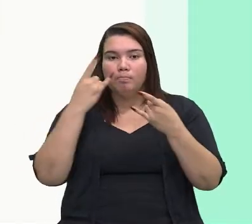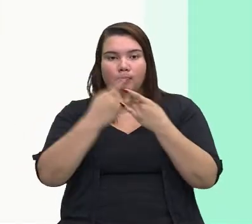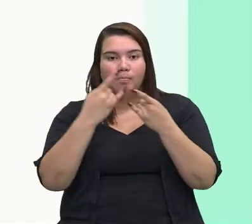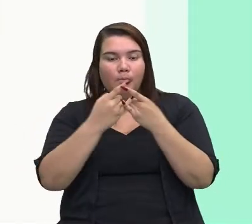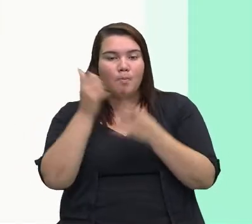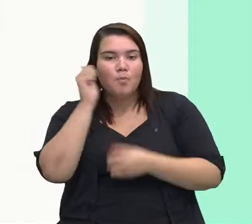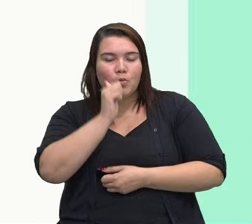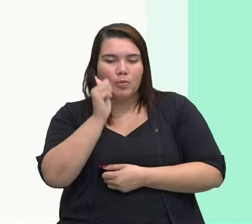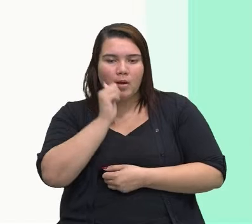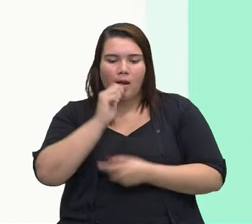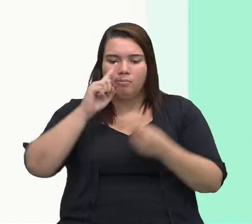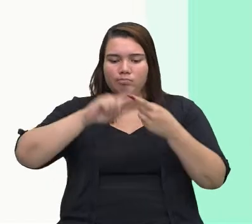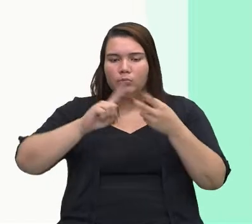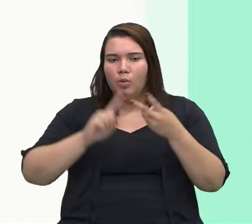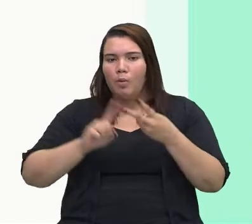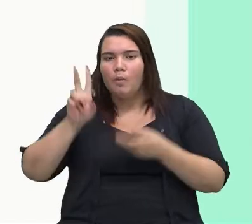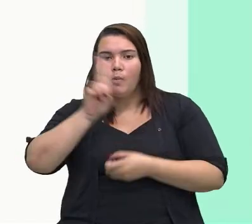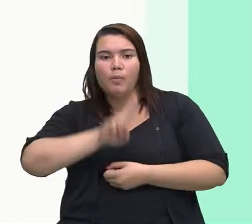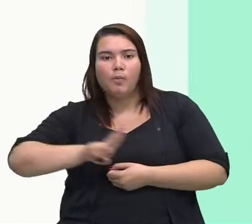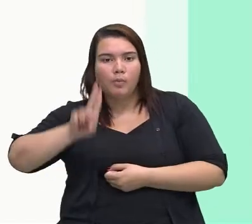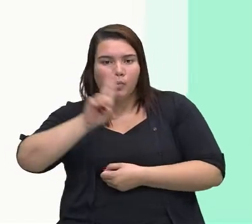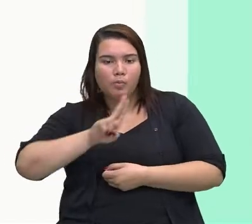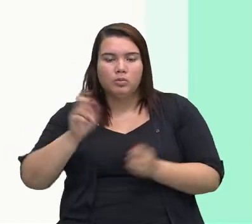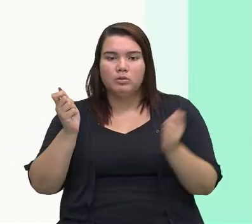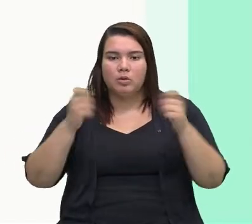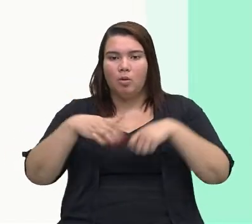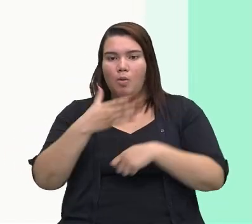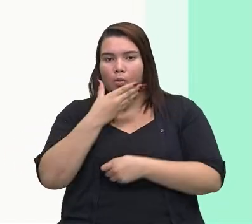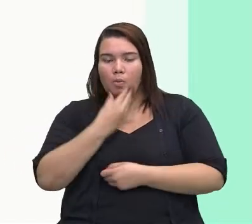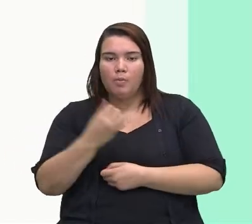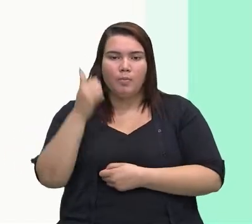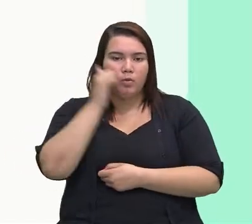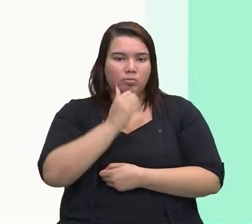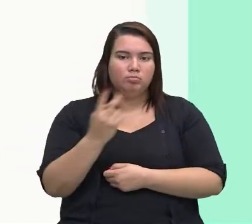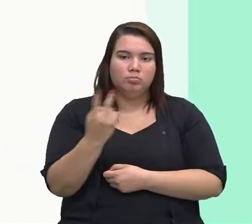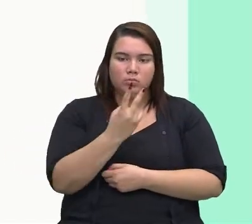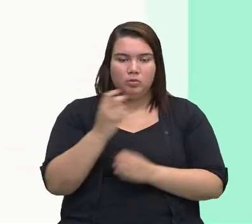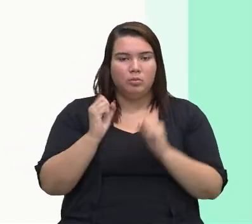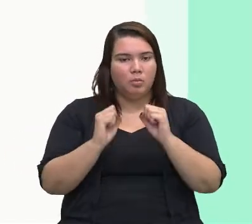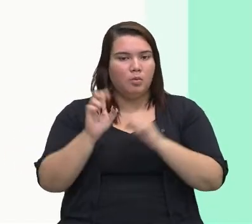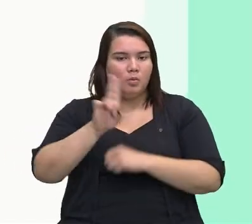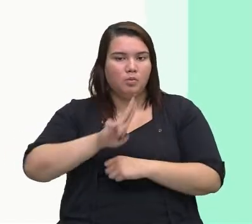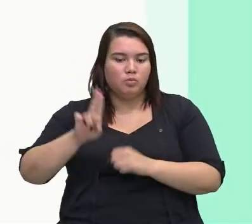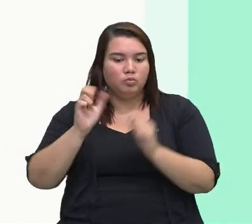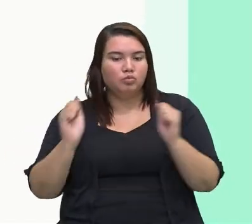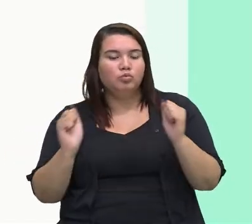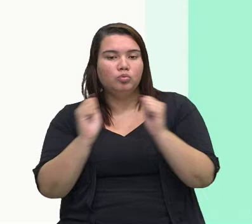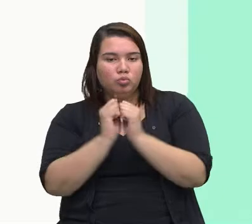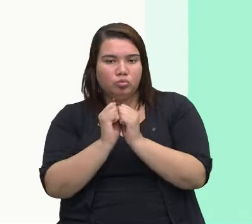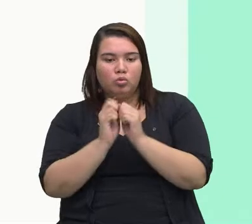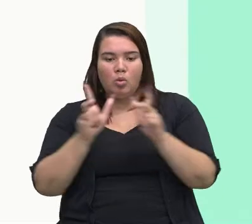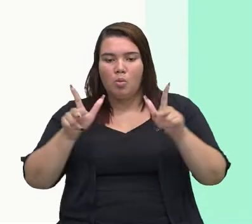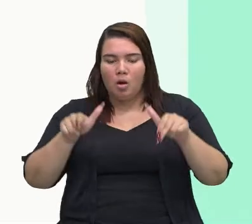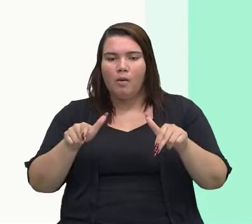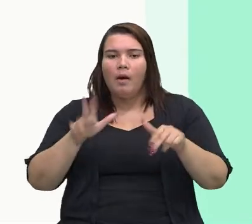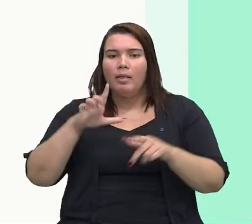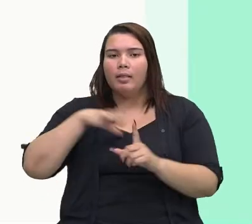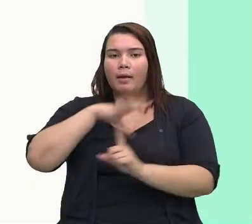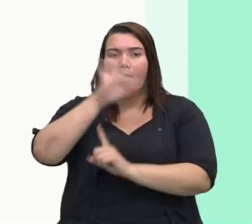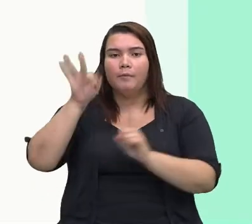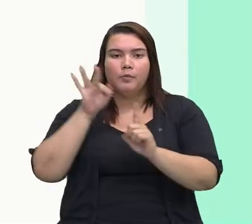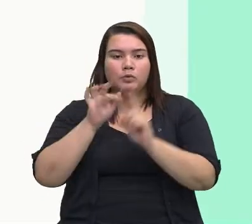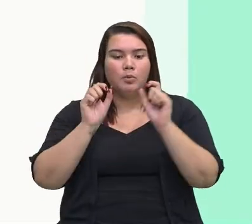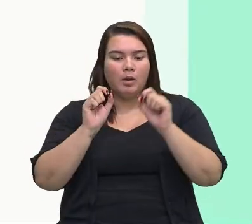Os dois vão ser utilizados, podem ser utilizados ali pelo homem ou pela mulher, podem ser usados os dois juntos, e eles têm essa função ali de, além